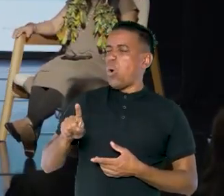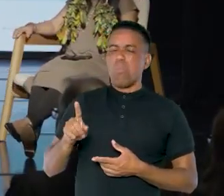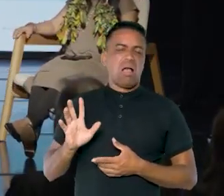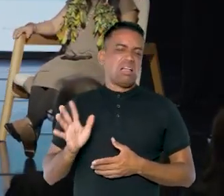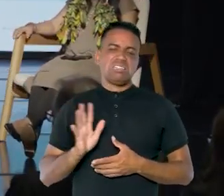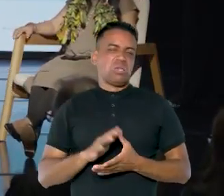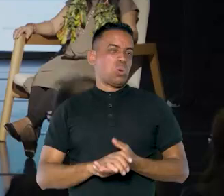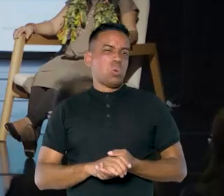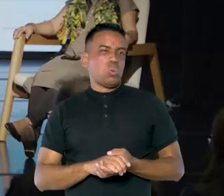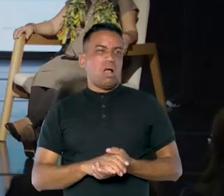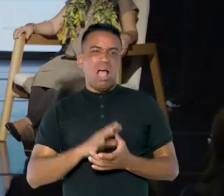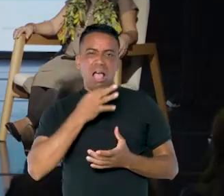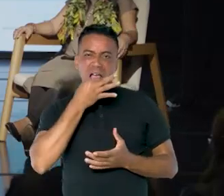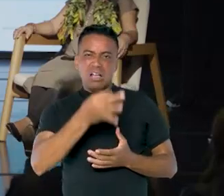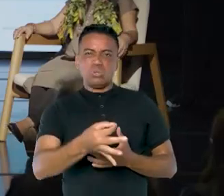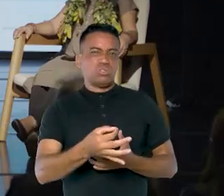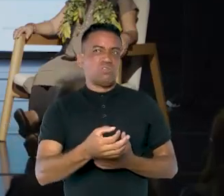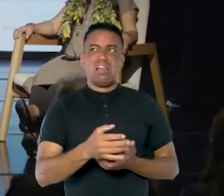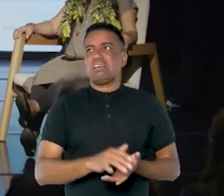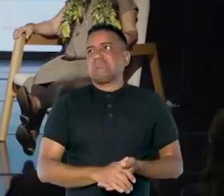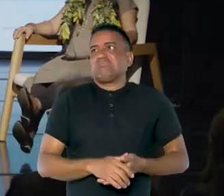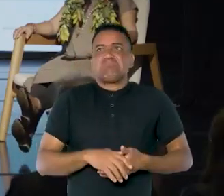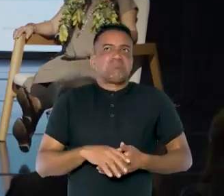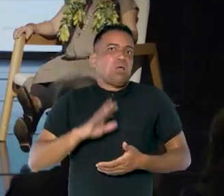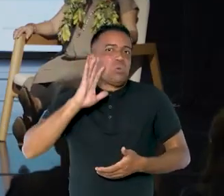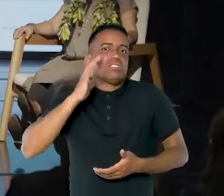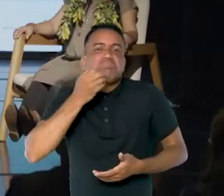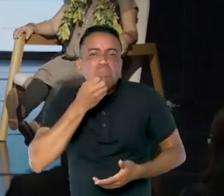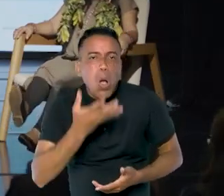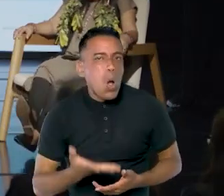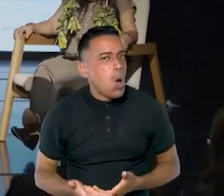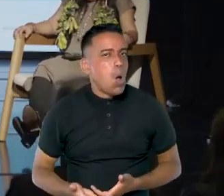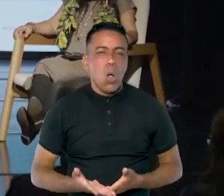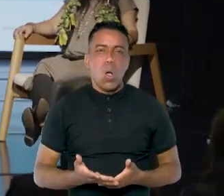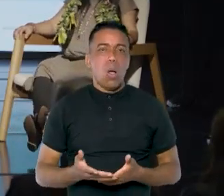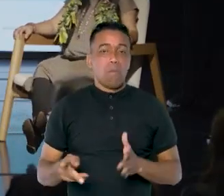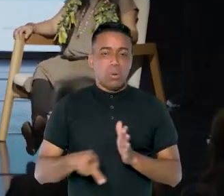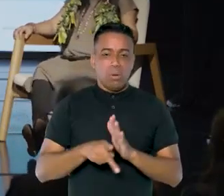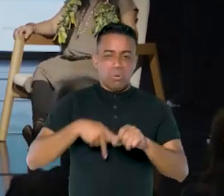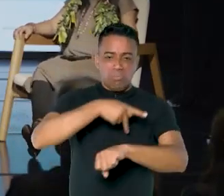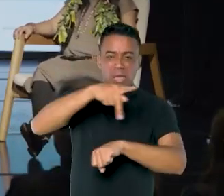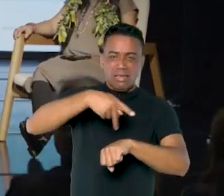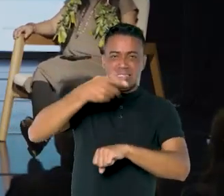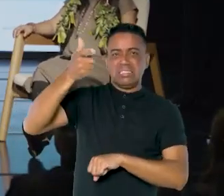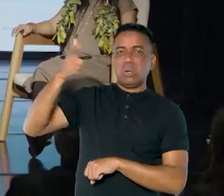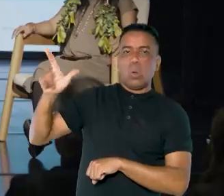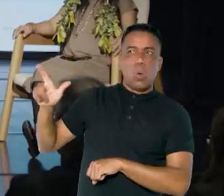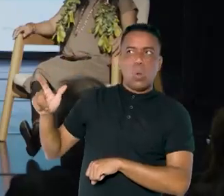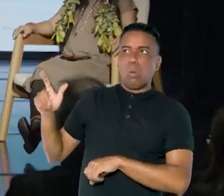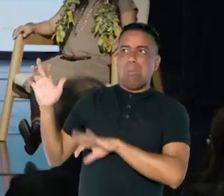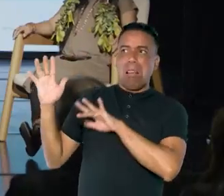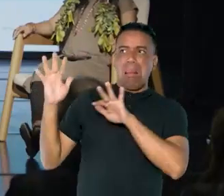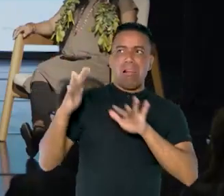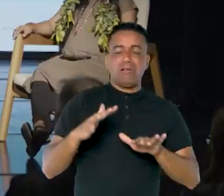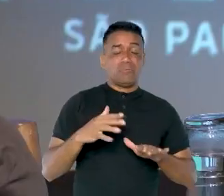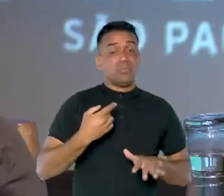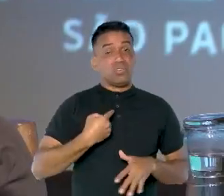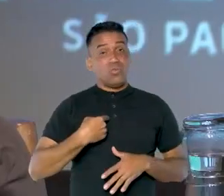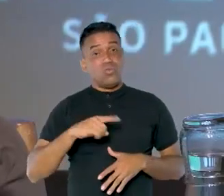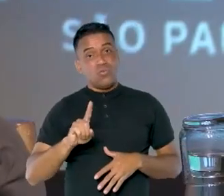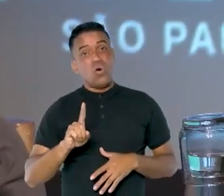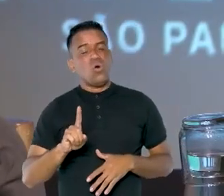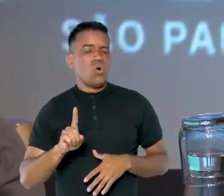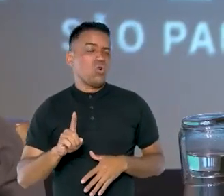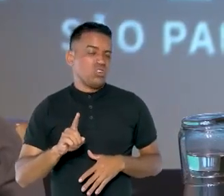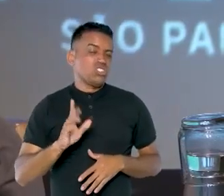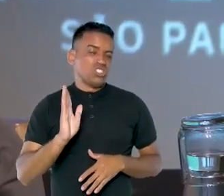otimista quanto à atmosfera internacional. E eu fui